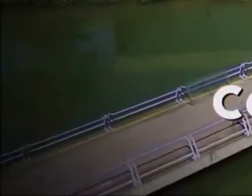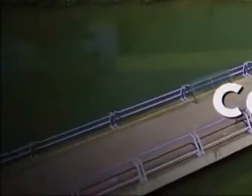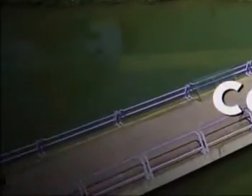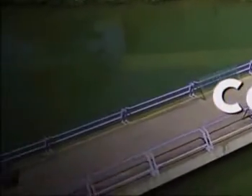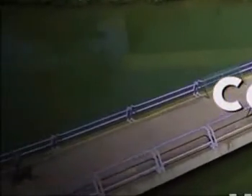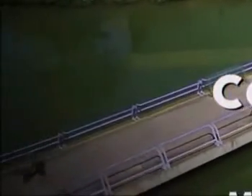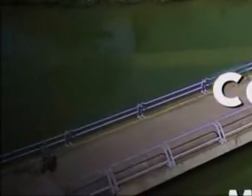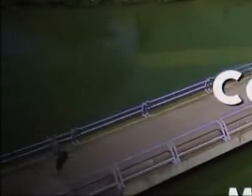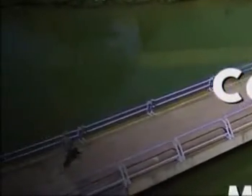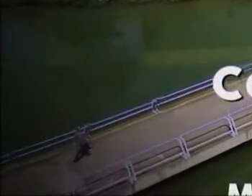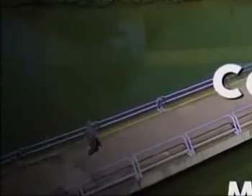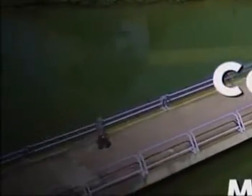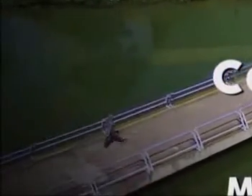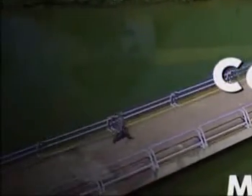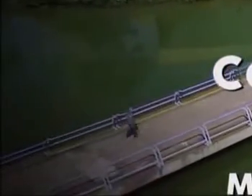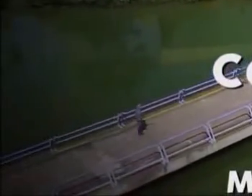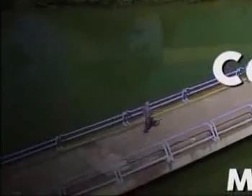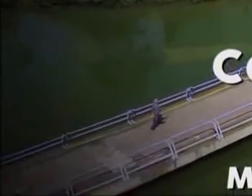o é